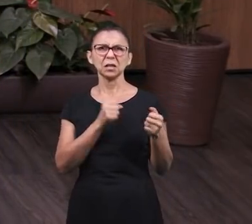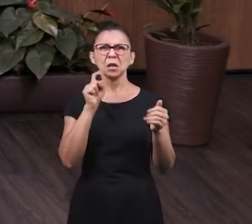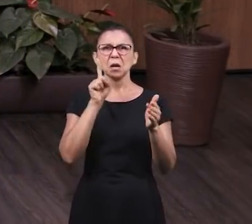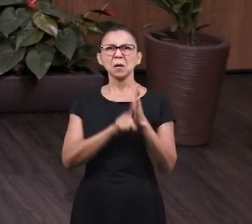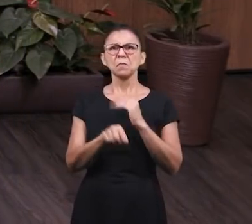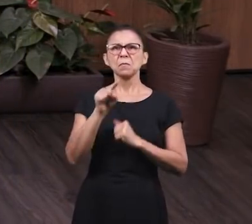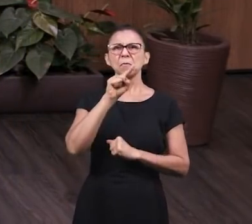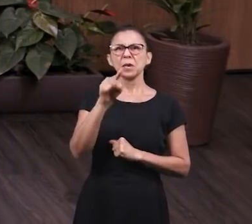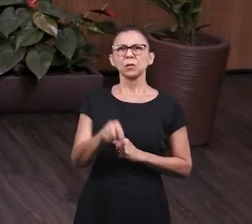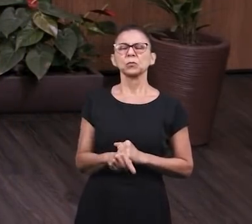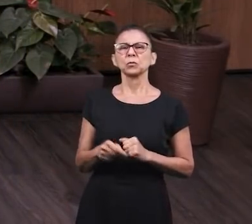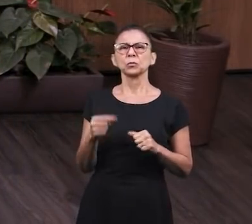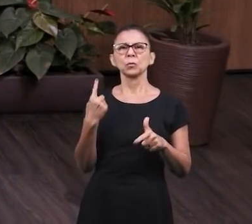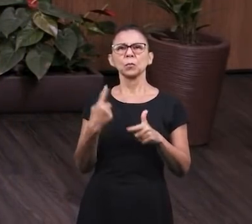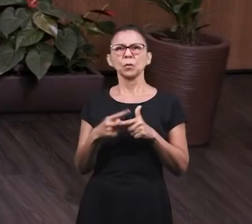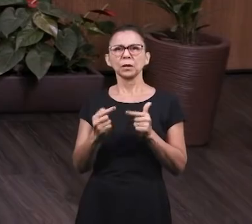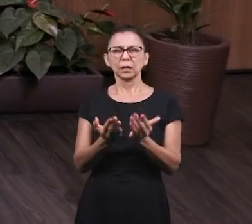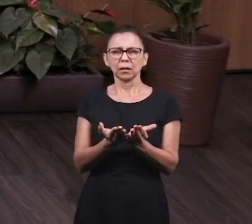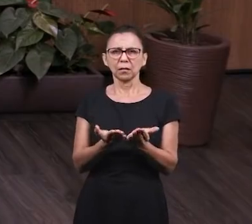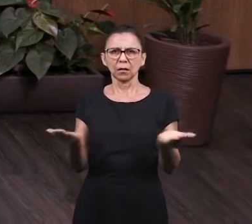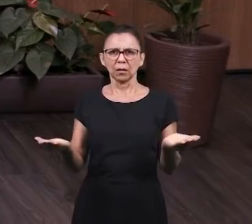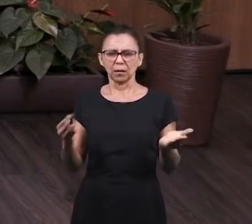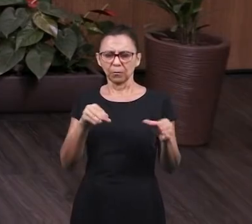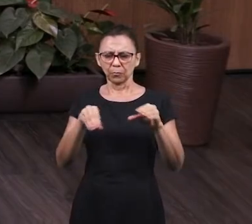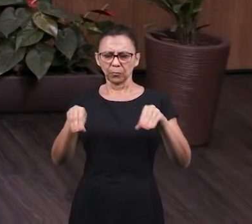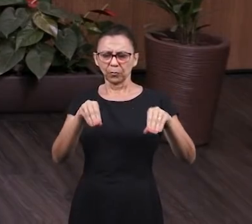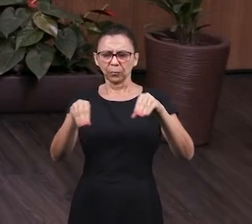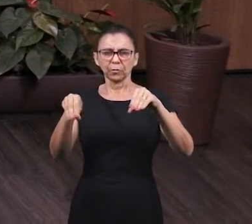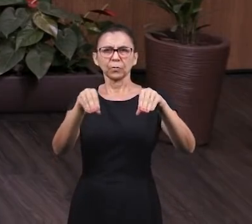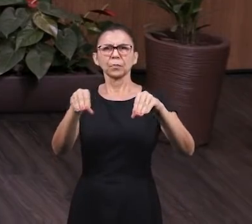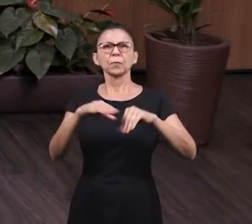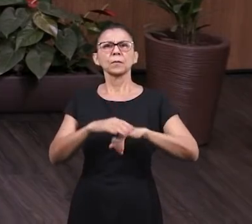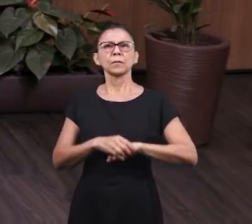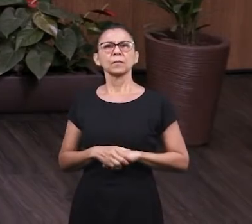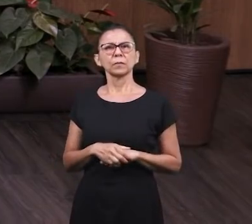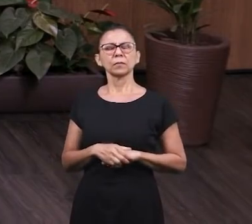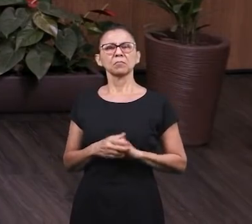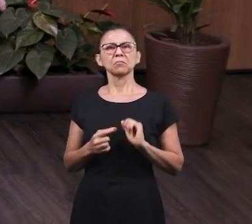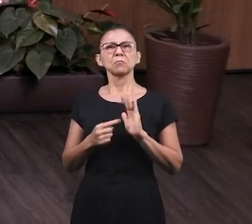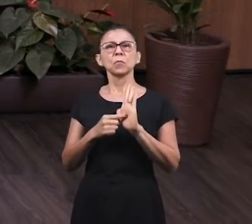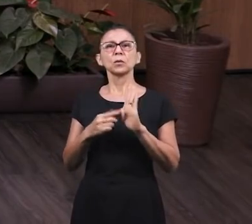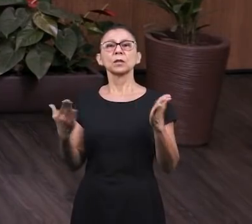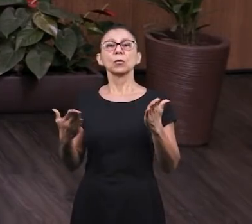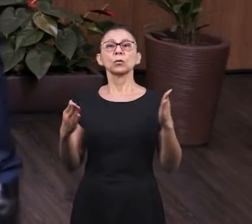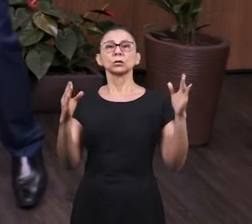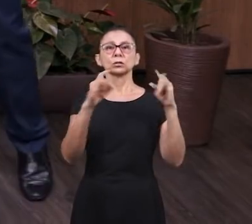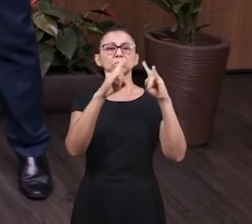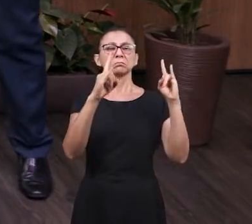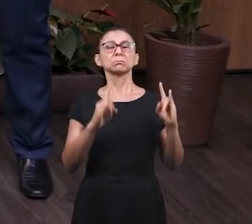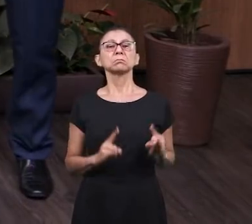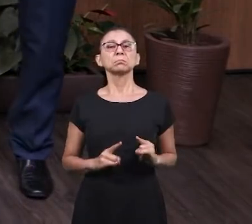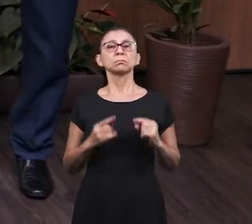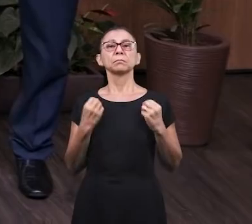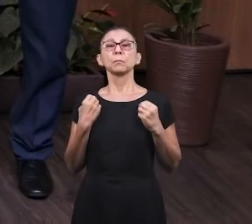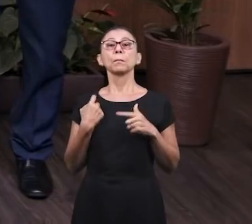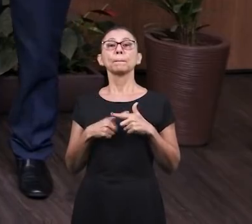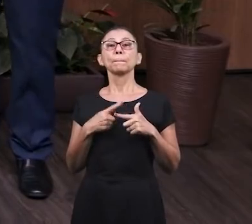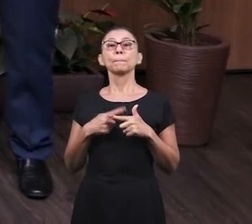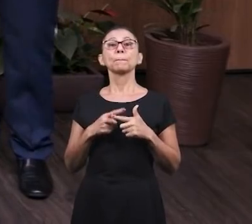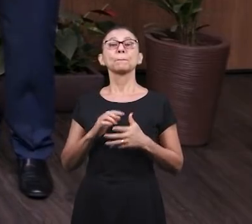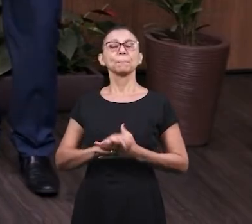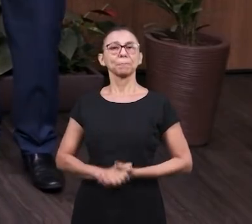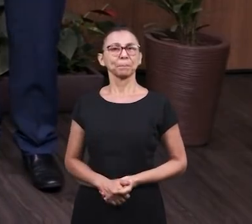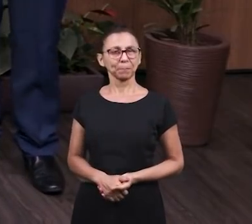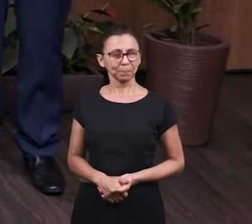maquete ilustrativa do tabernáculo está aqui hoje? Bem, Sérgio, e todos que nos